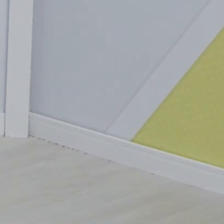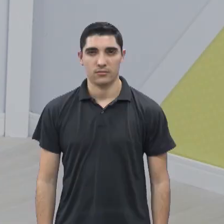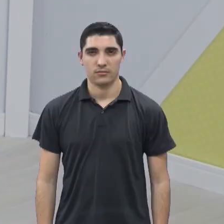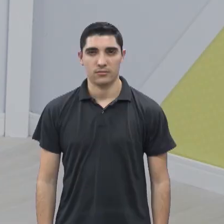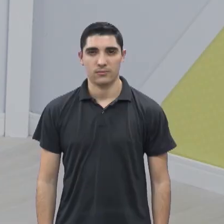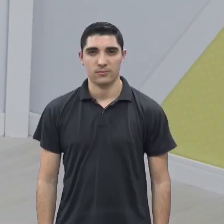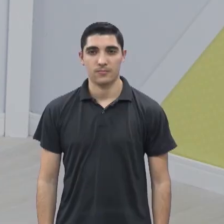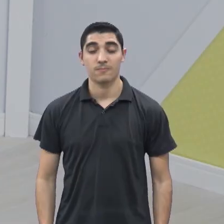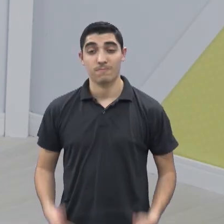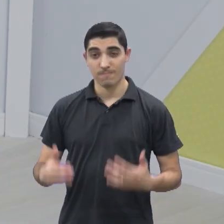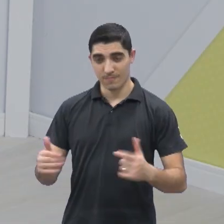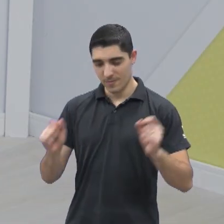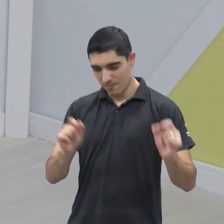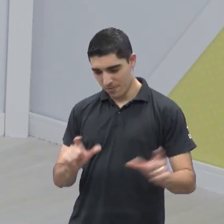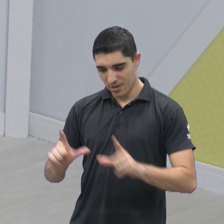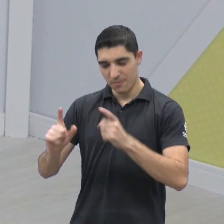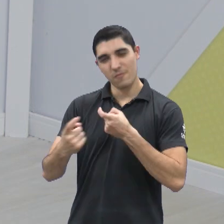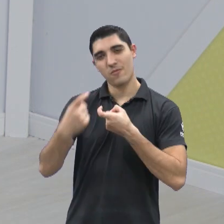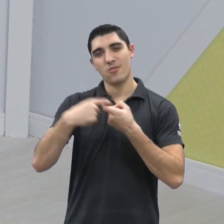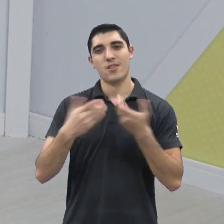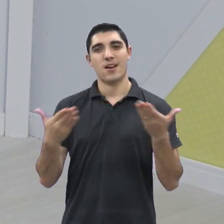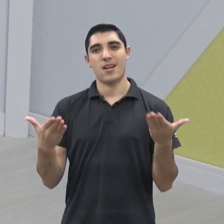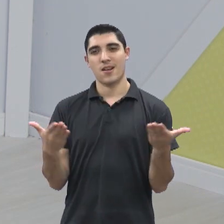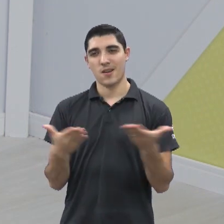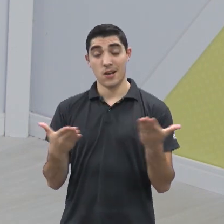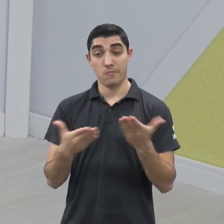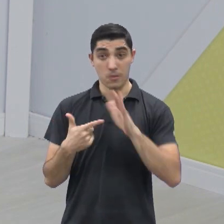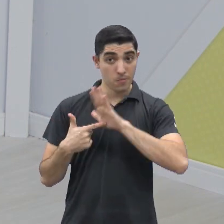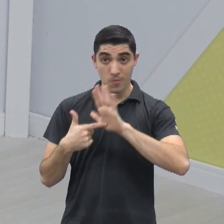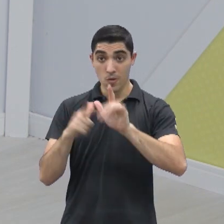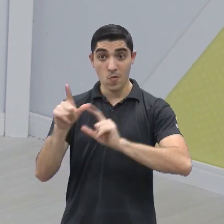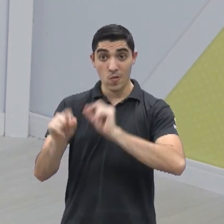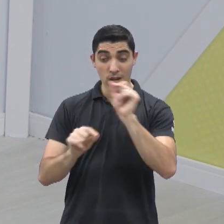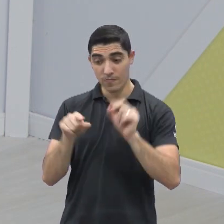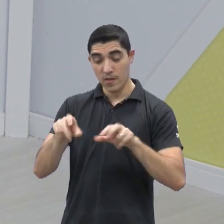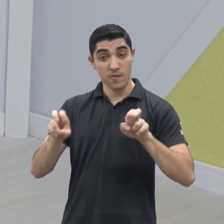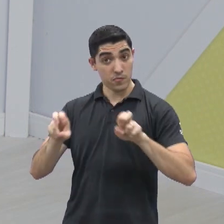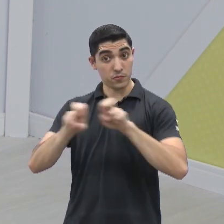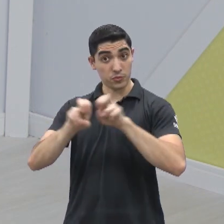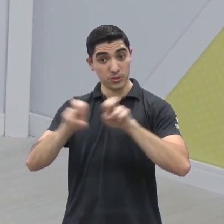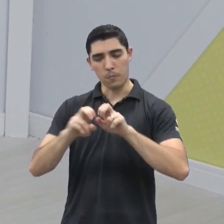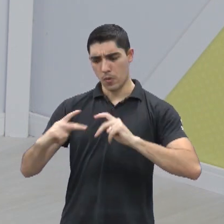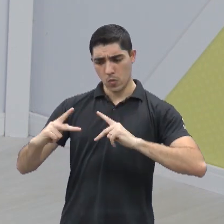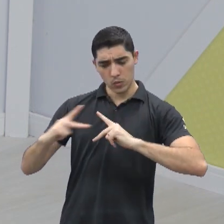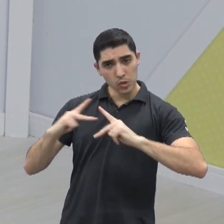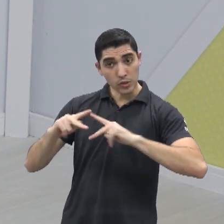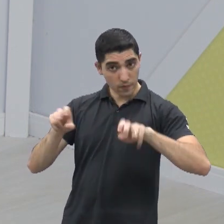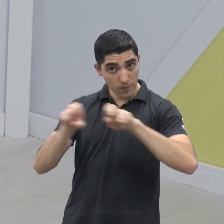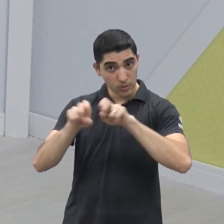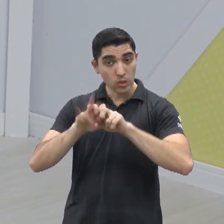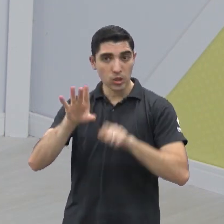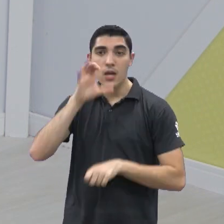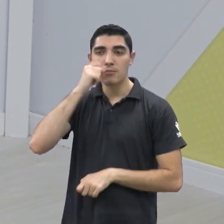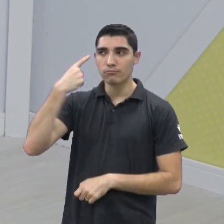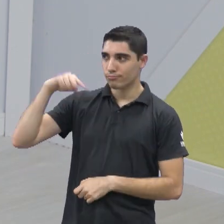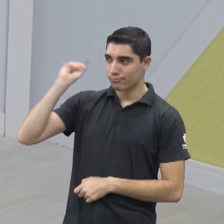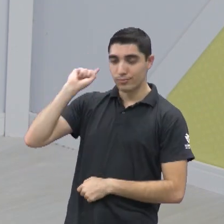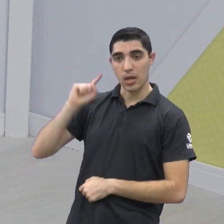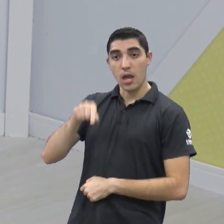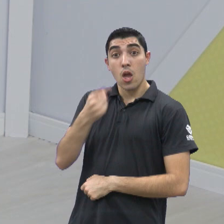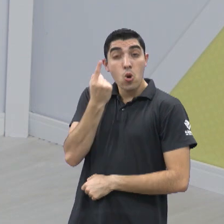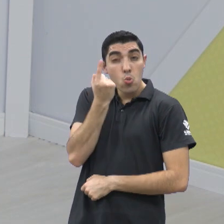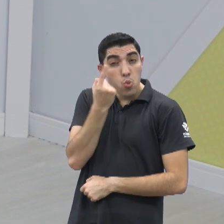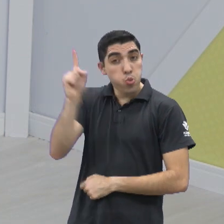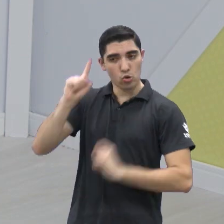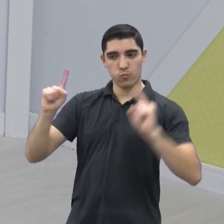Muito bem, estamos de volta com a Hora do Esporte para falar de futsal. O São José entrou em quadra no último sábado pela última rodada da